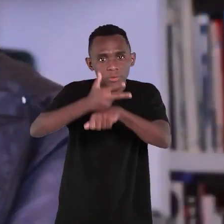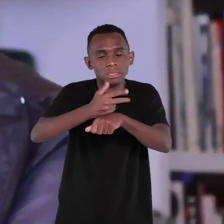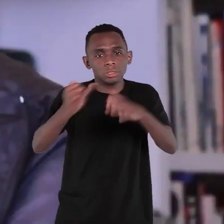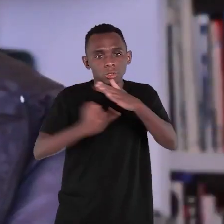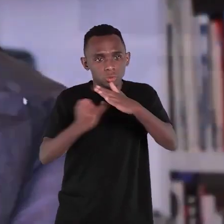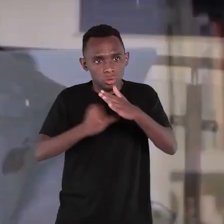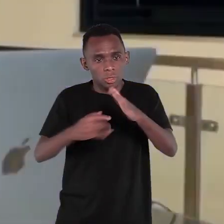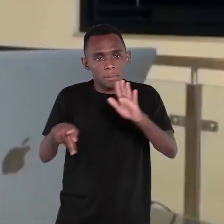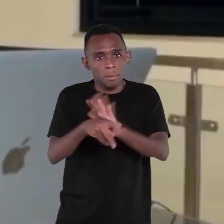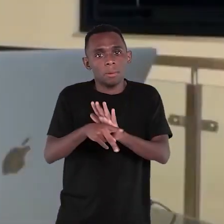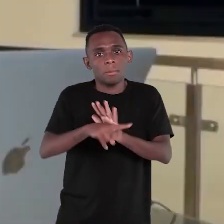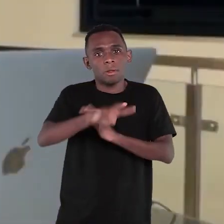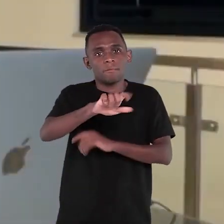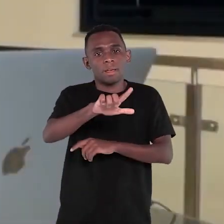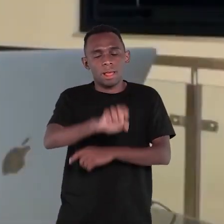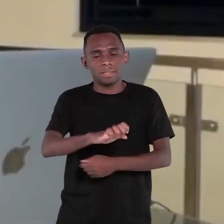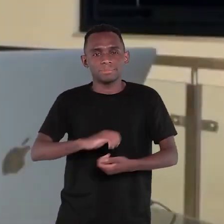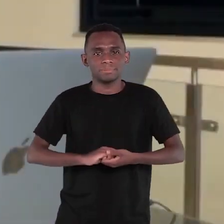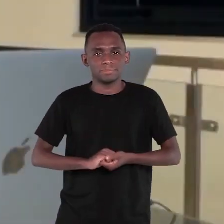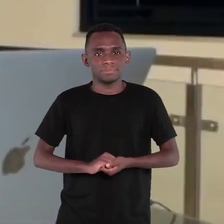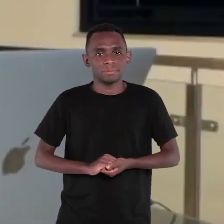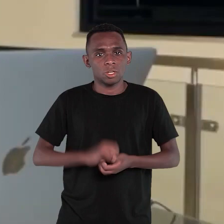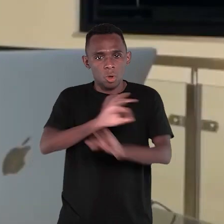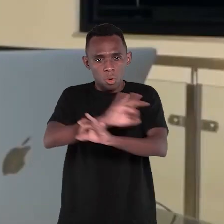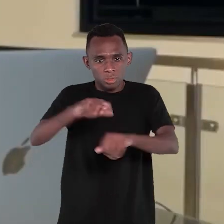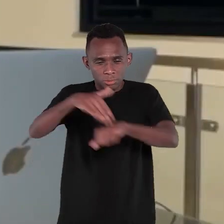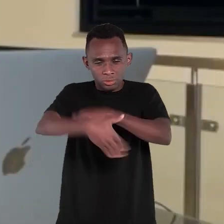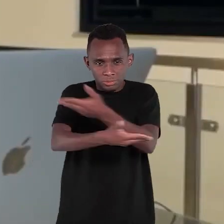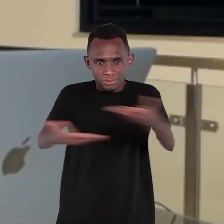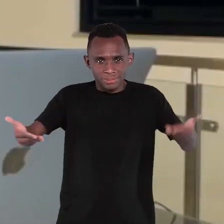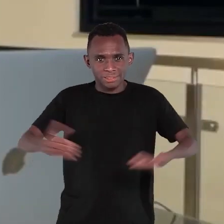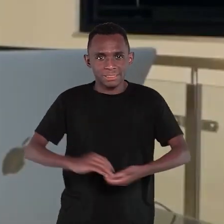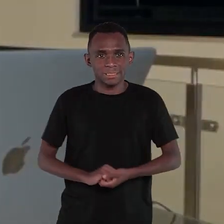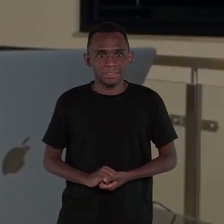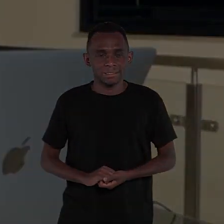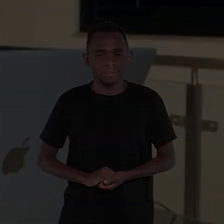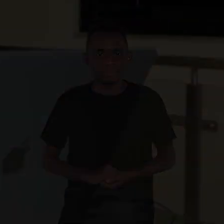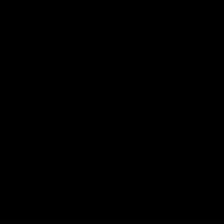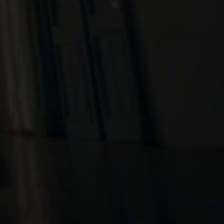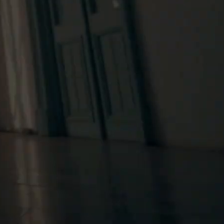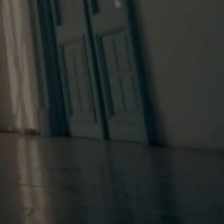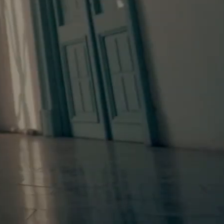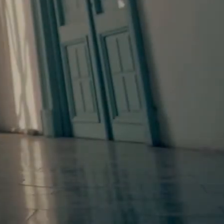apresentação do VT institucional do Instituto Cultural Vale. Uma ótima noite para todos.